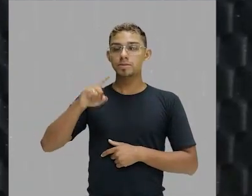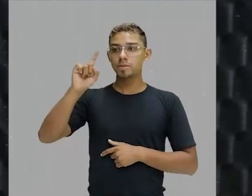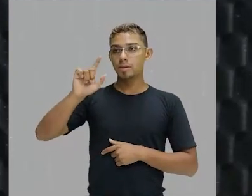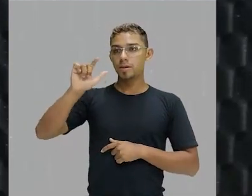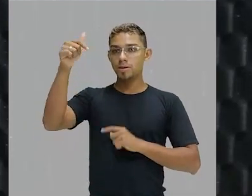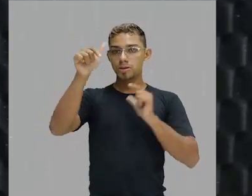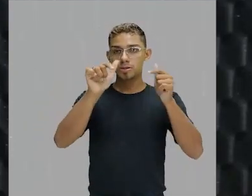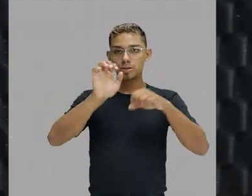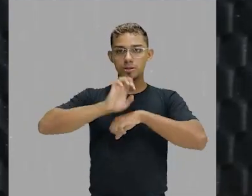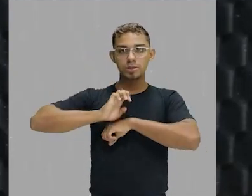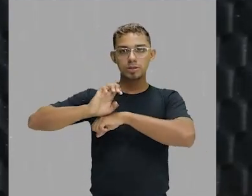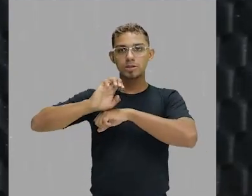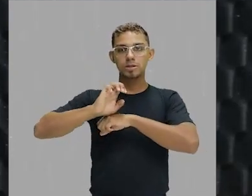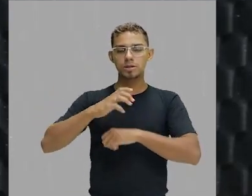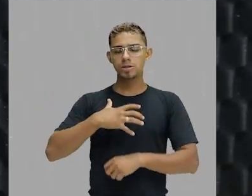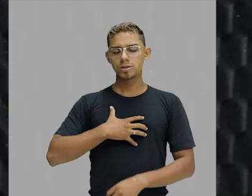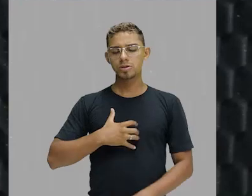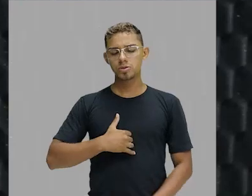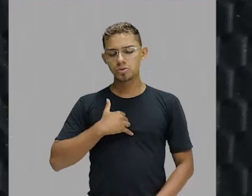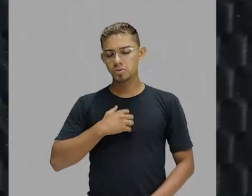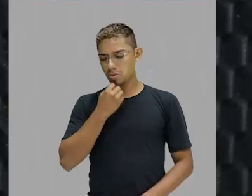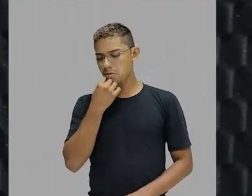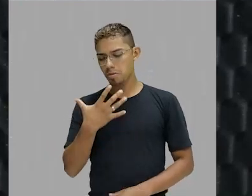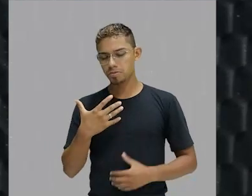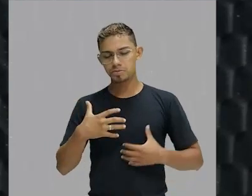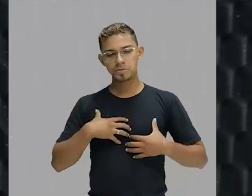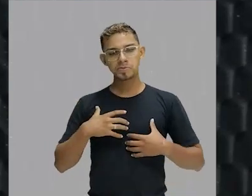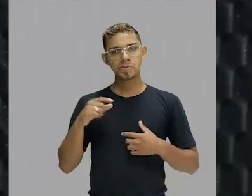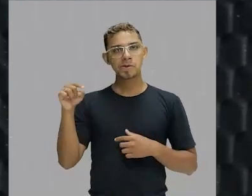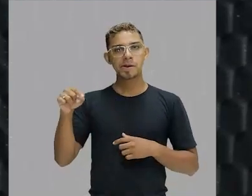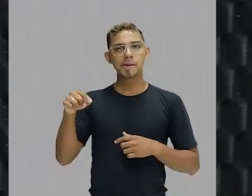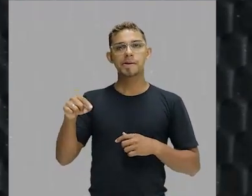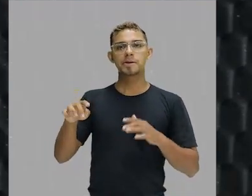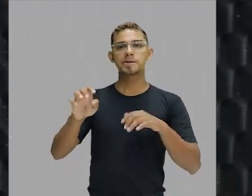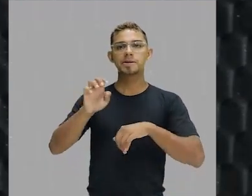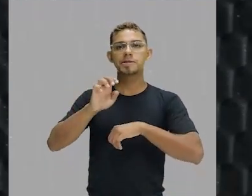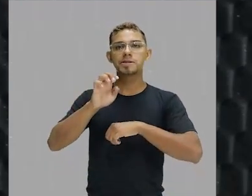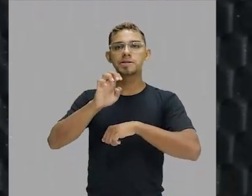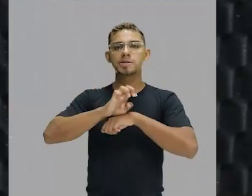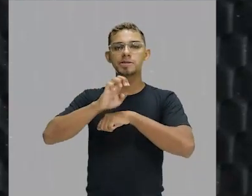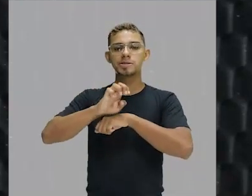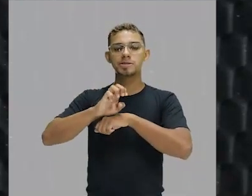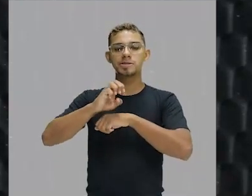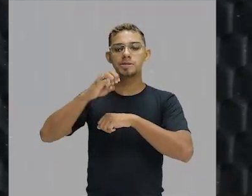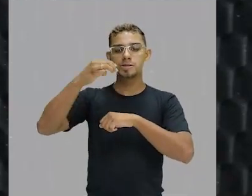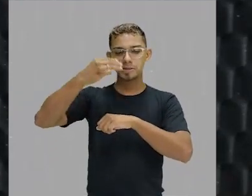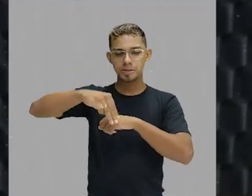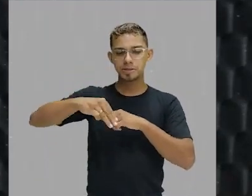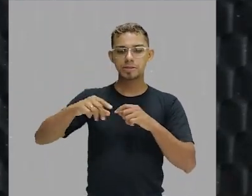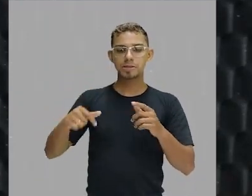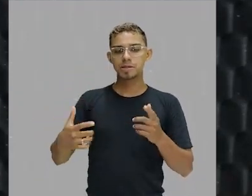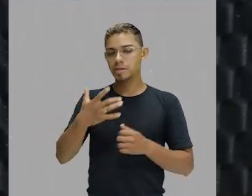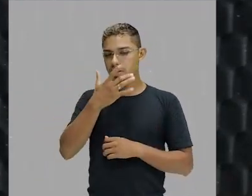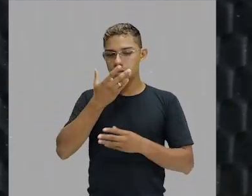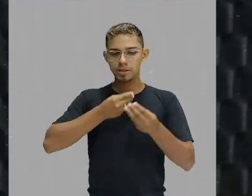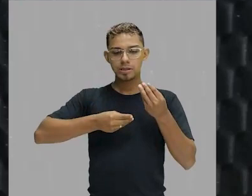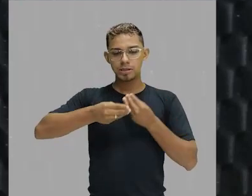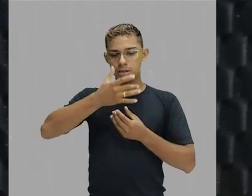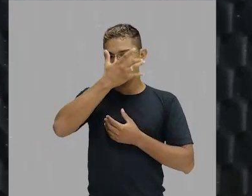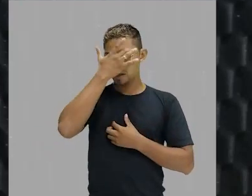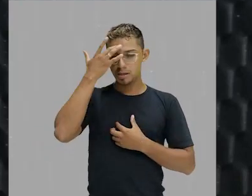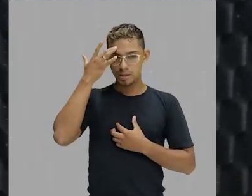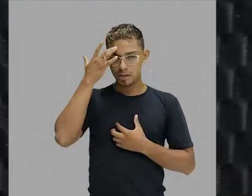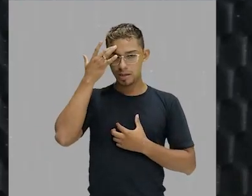que eu particularmente tenho orgulho de dizer assim, o Bumba Meu Boi é maranhense, que é uma mistura, né, do povo preto escravizado,